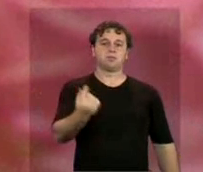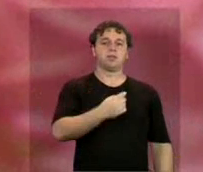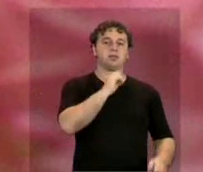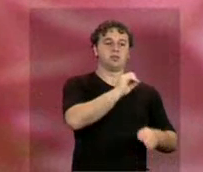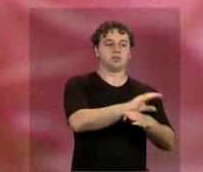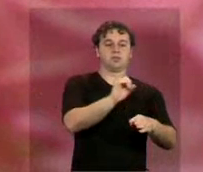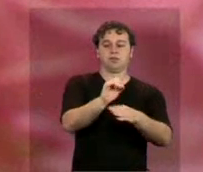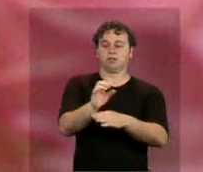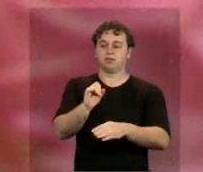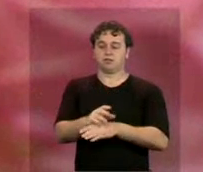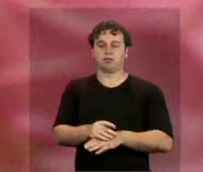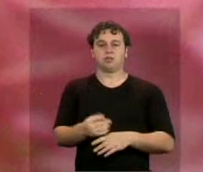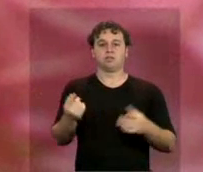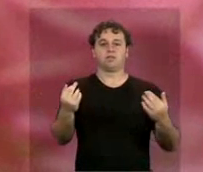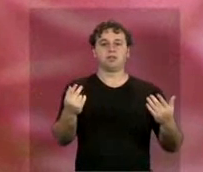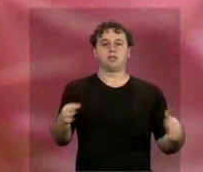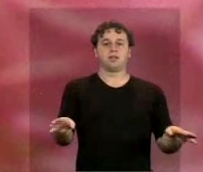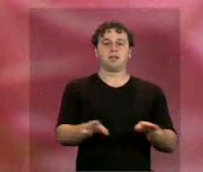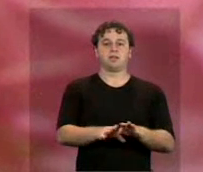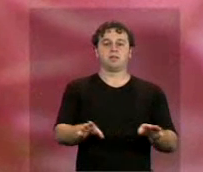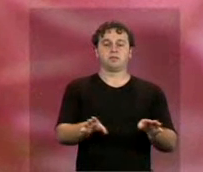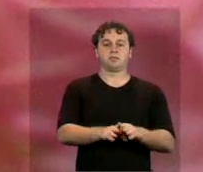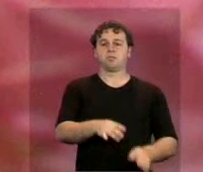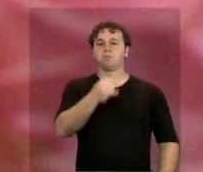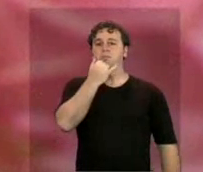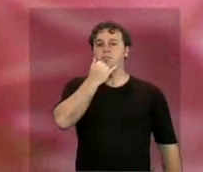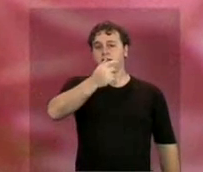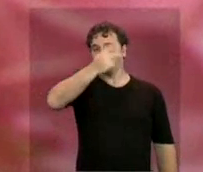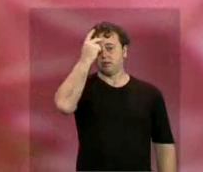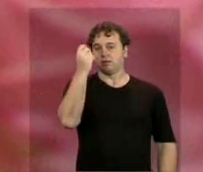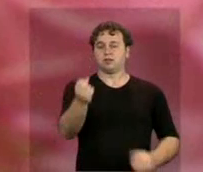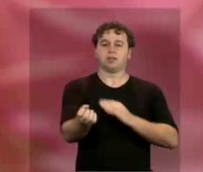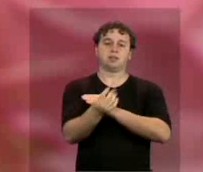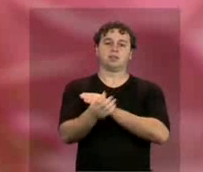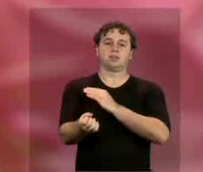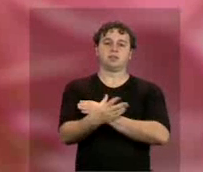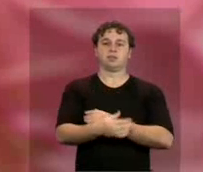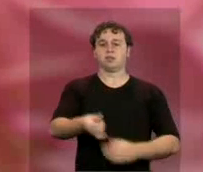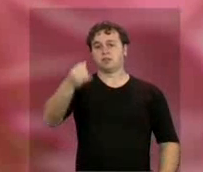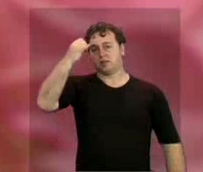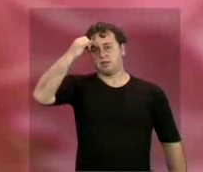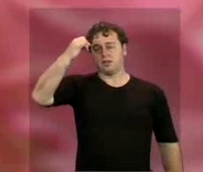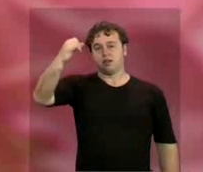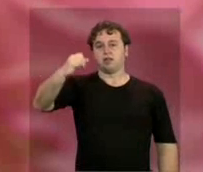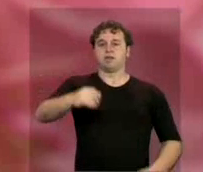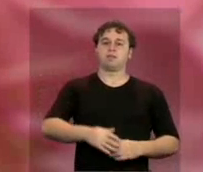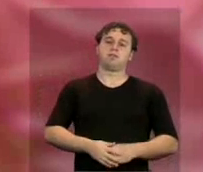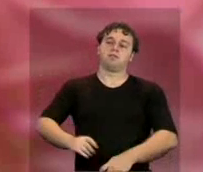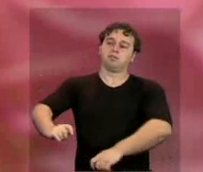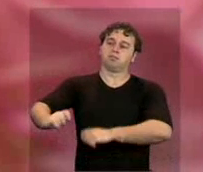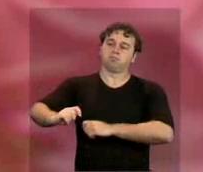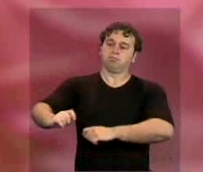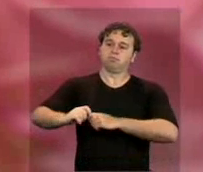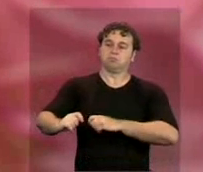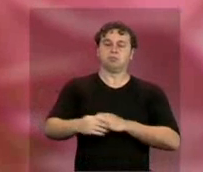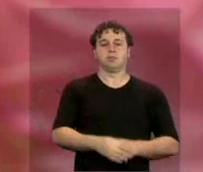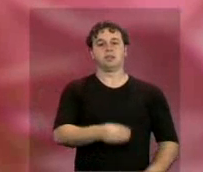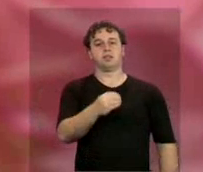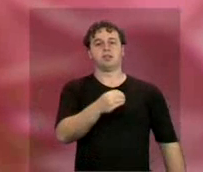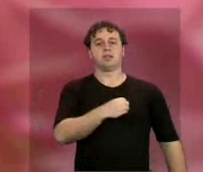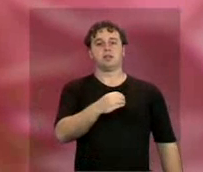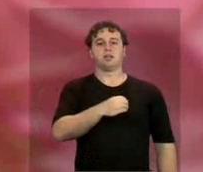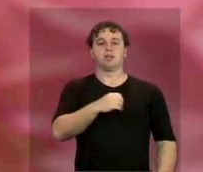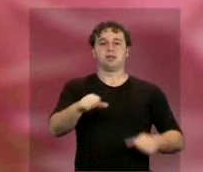hoje. Perdoai as nossas ofensas, assim como nós perdoamos a quem nos tem ofendido. E não os deixeis cair